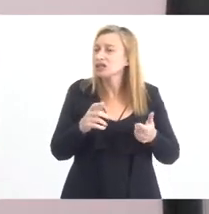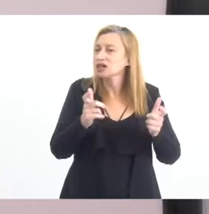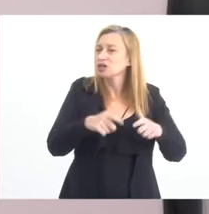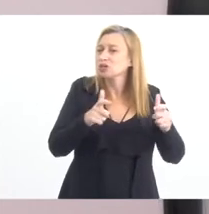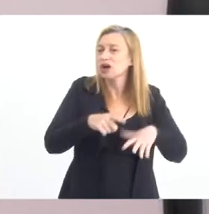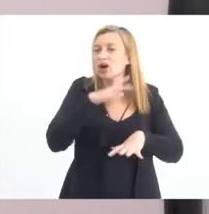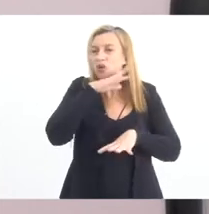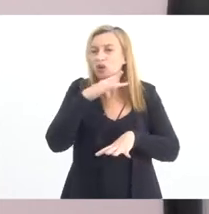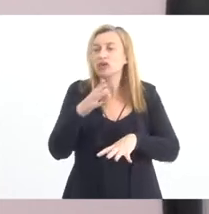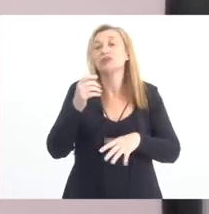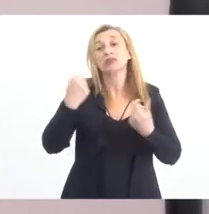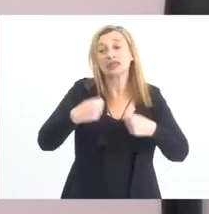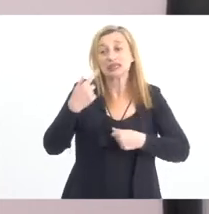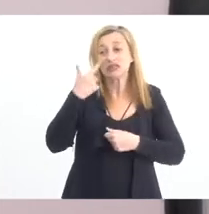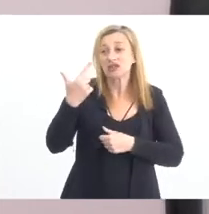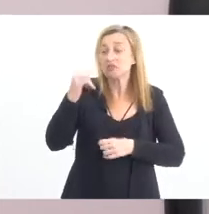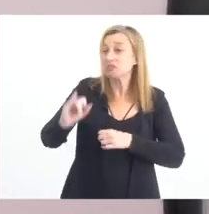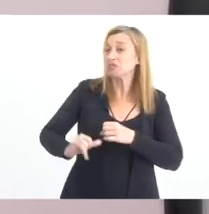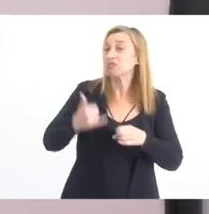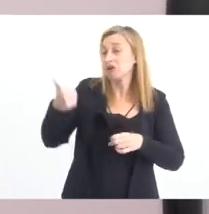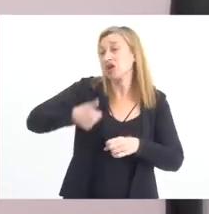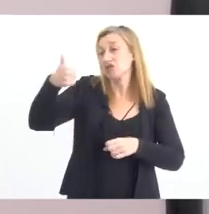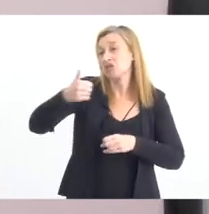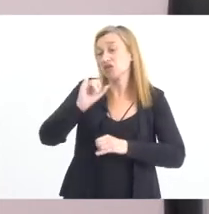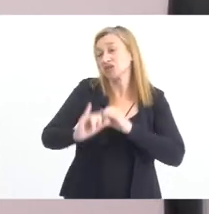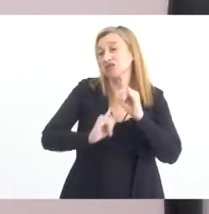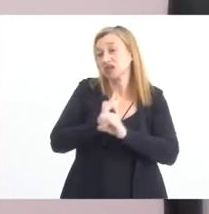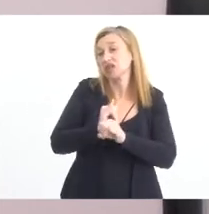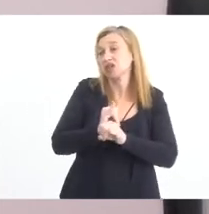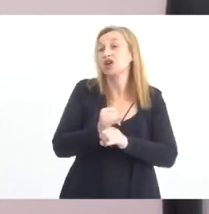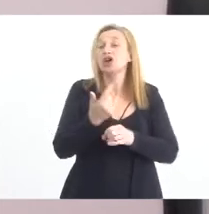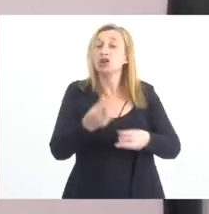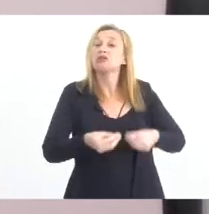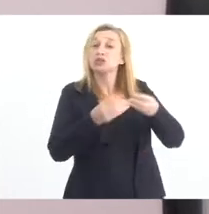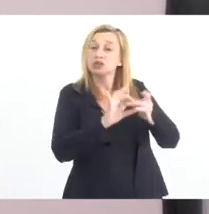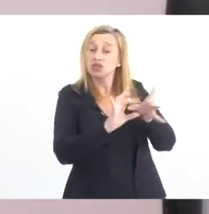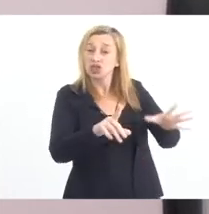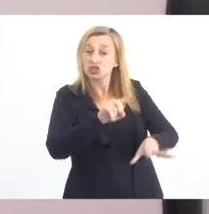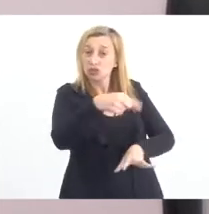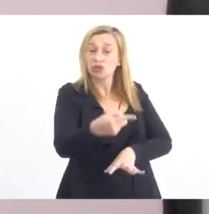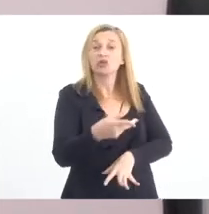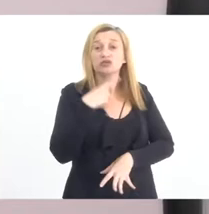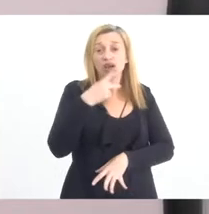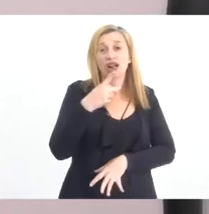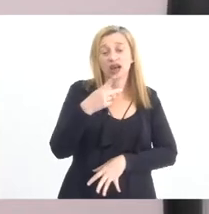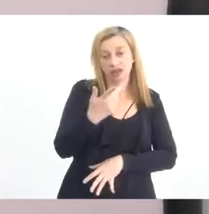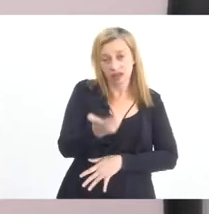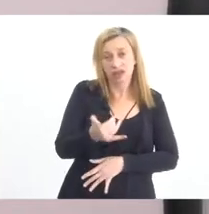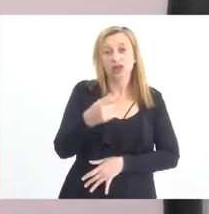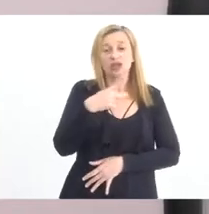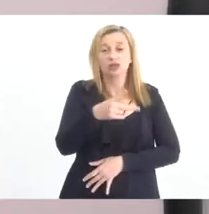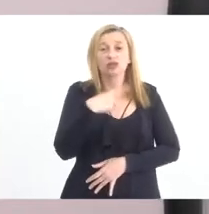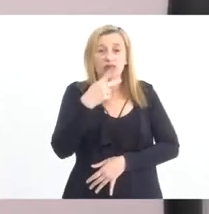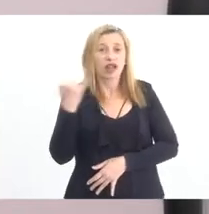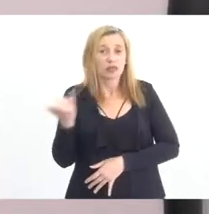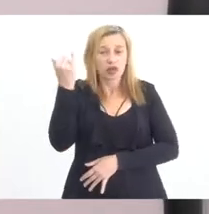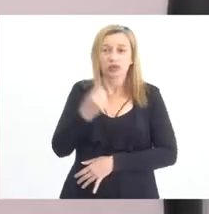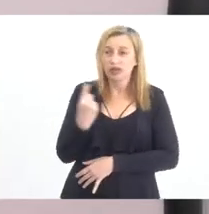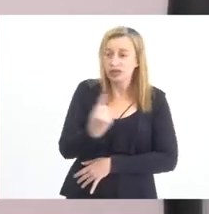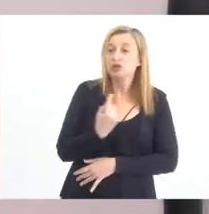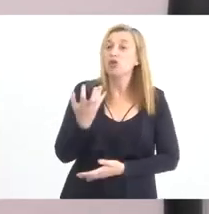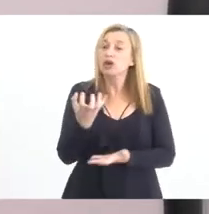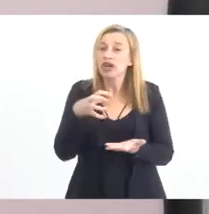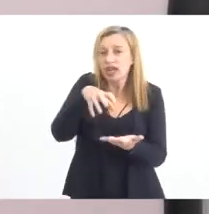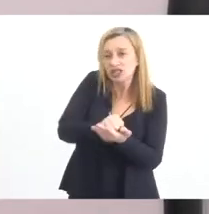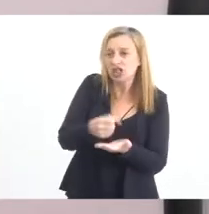conseguir estabilizar o sinal, eu lhe concedo novamente a palavra. A sua contribuição é muito importante aqui para a gente. Eu quero